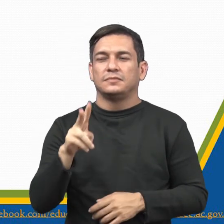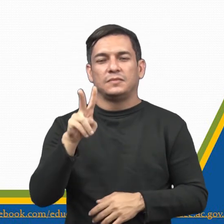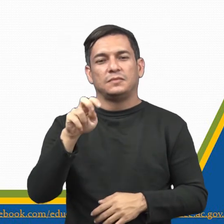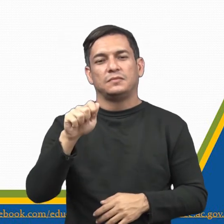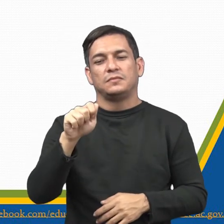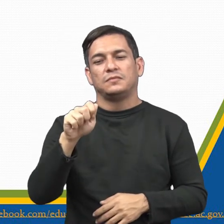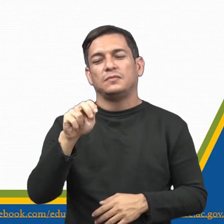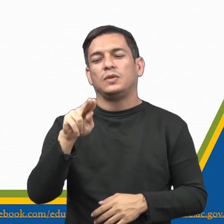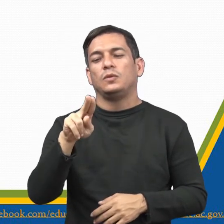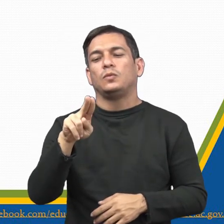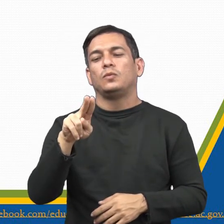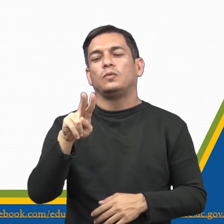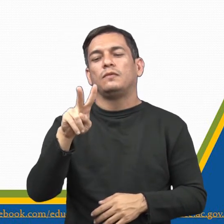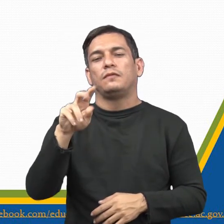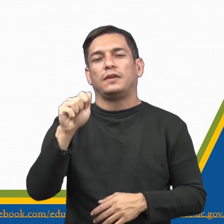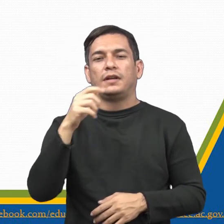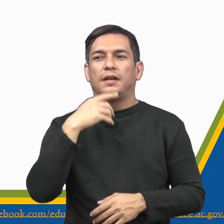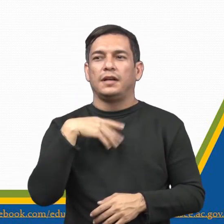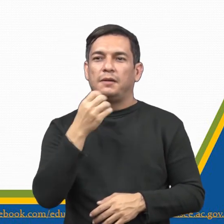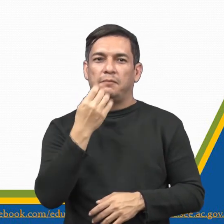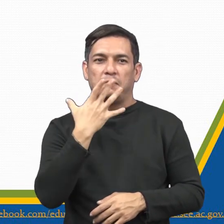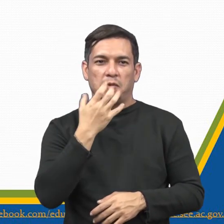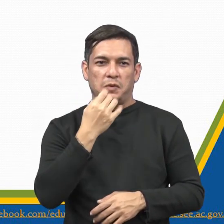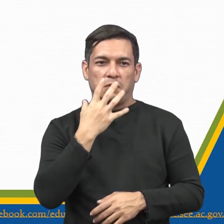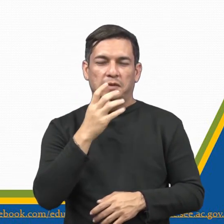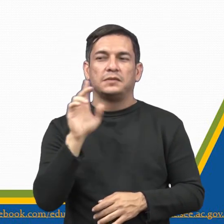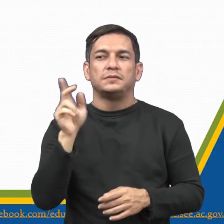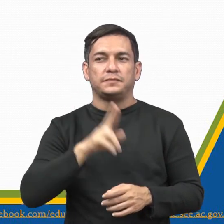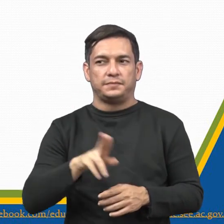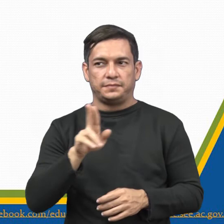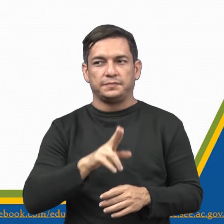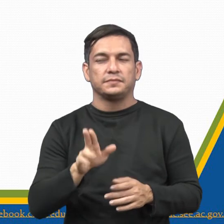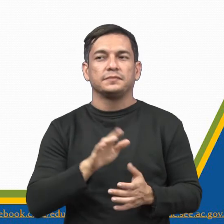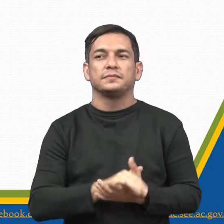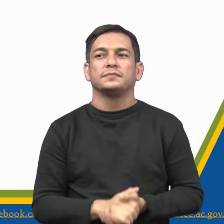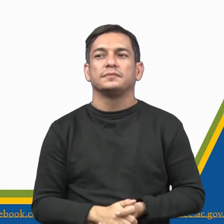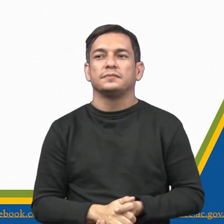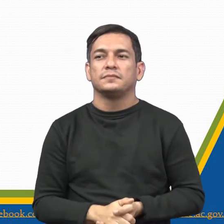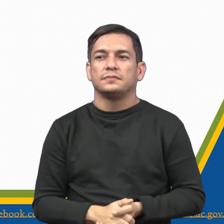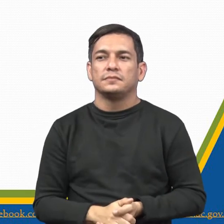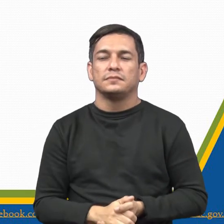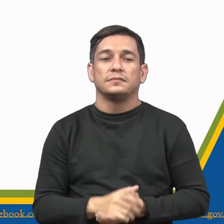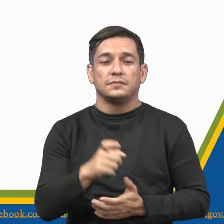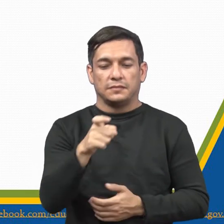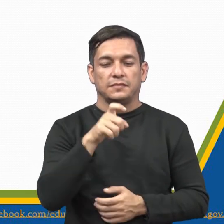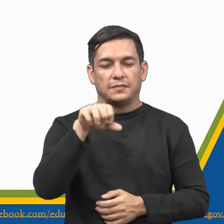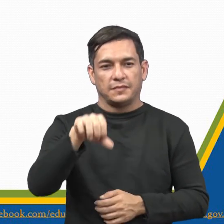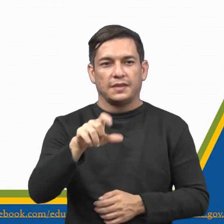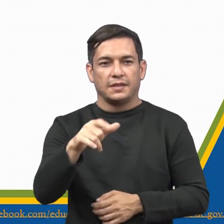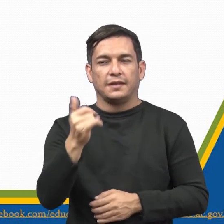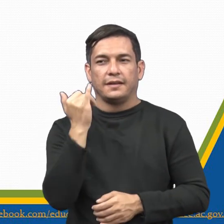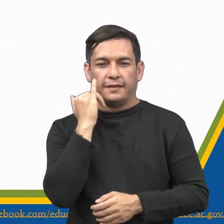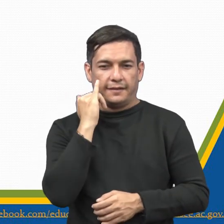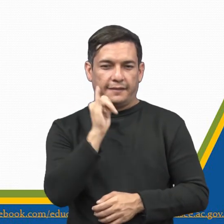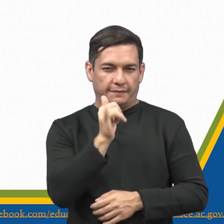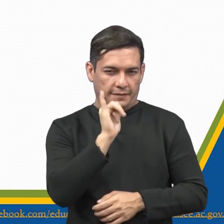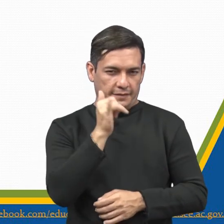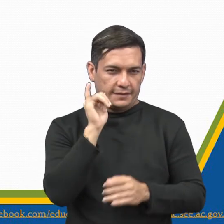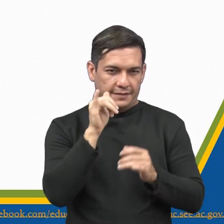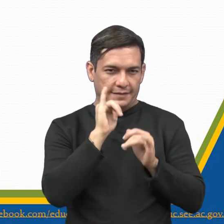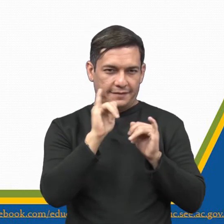uma uva, o baile tá bom. Eles usam também essas expressões entre eles. E o X9, que é informante.